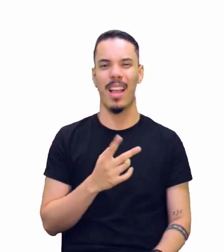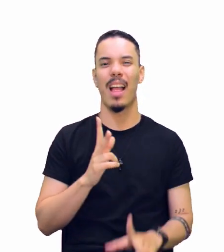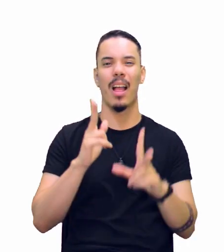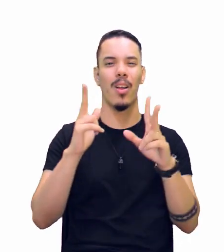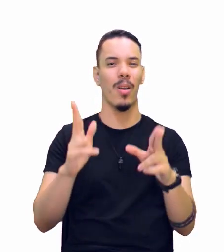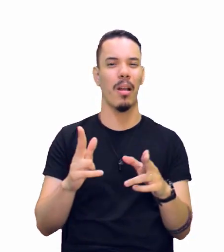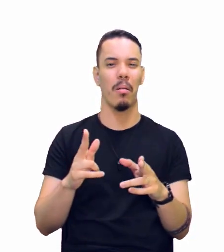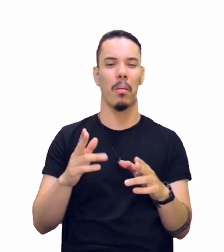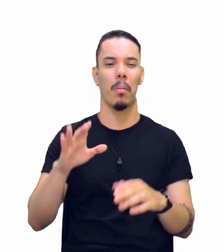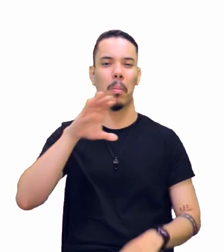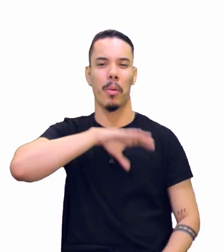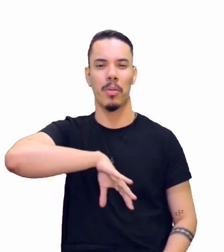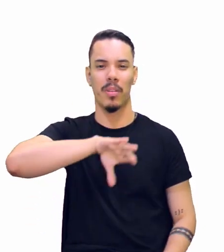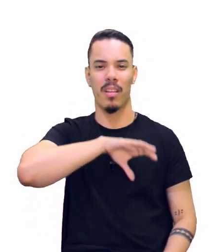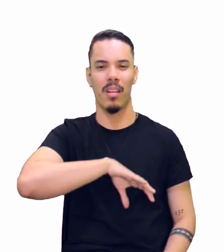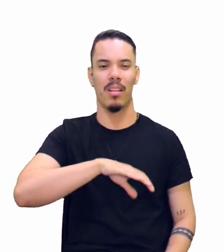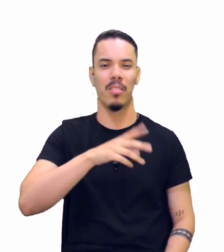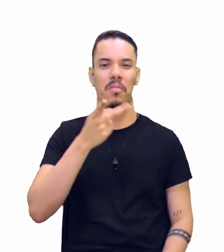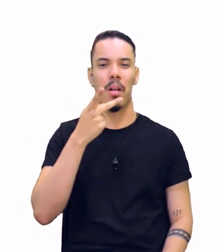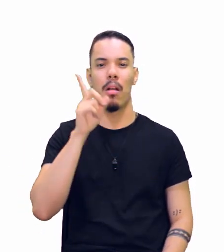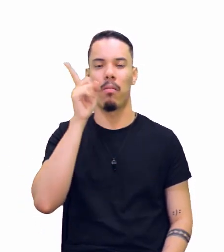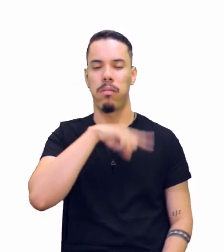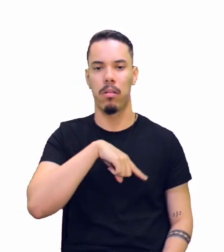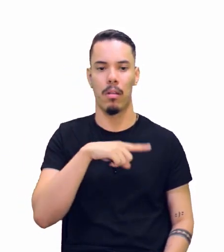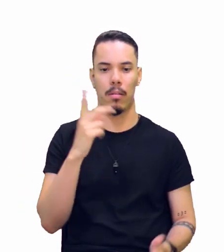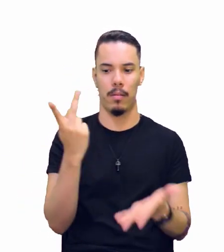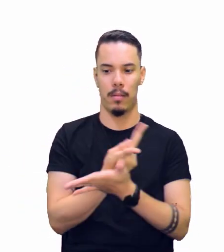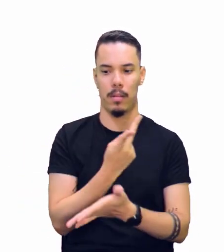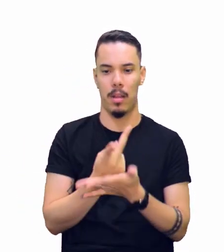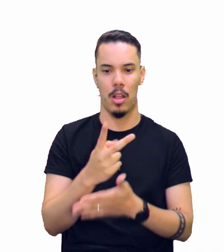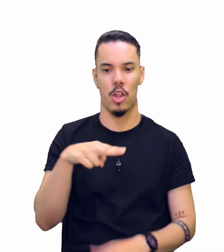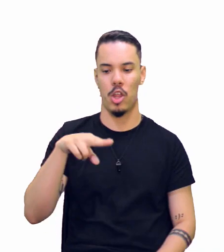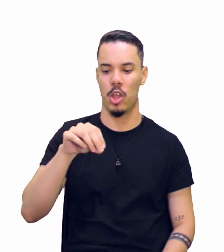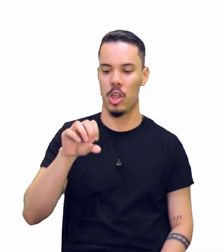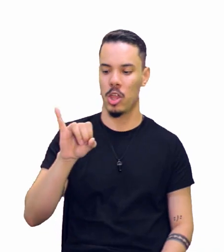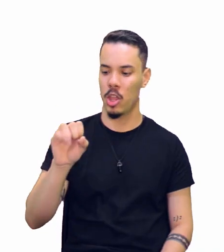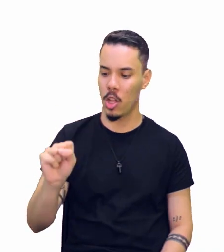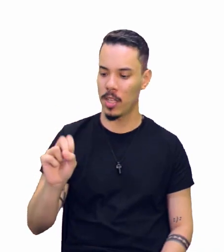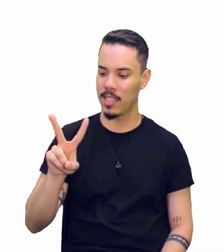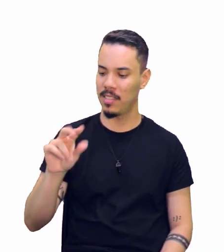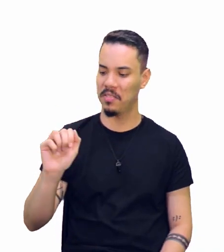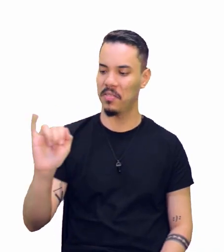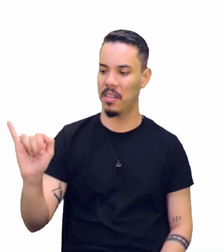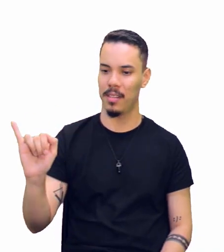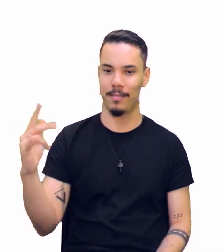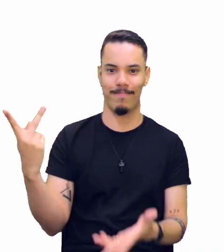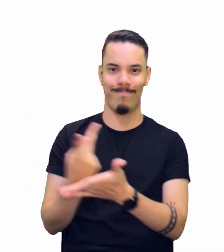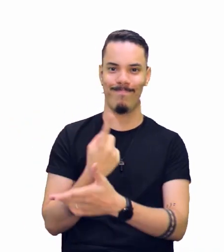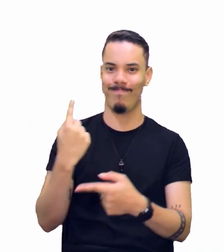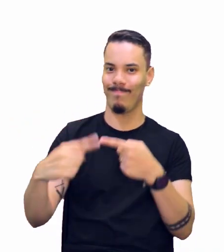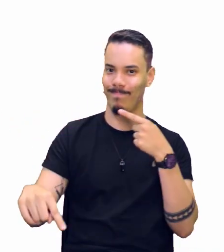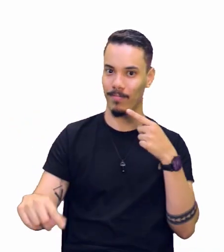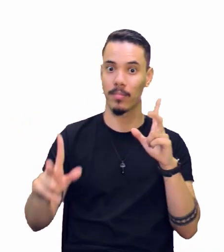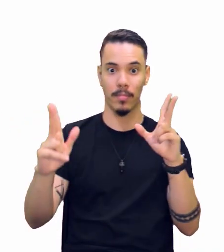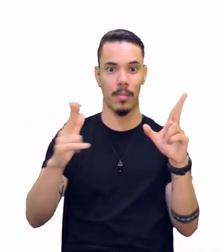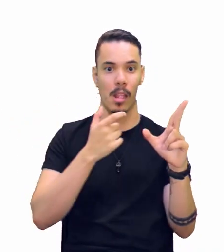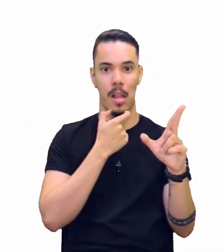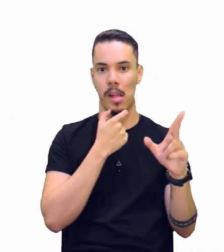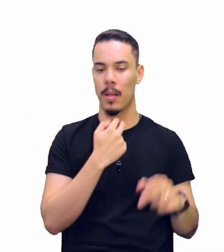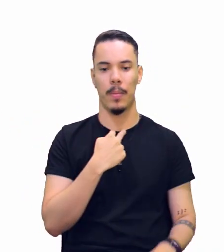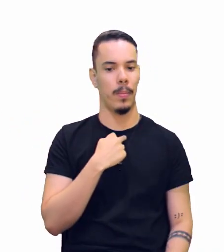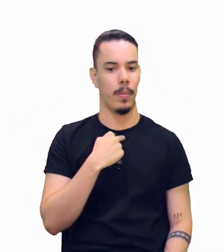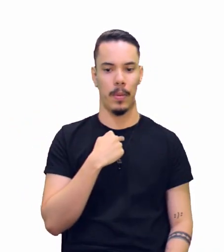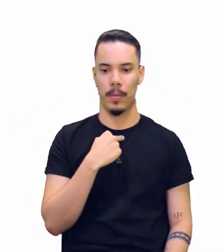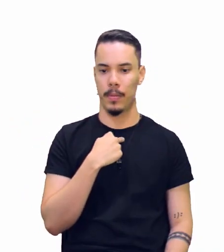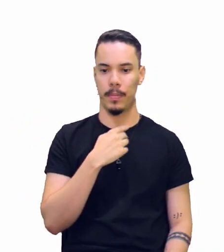não tem como, tá errado. Então, esse S, ele é importante na escrita e na pronúncia. Afinal de contas, dá para perceber quando você fala